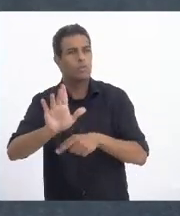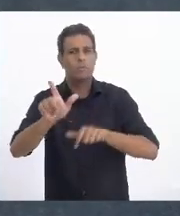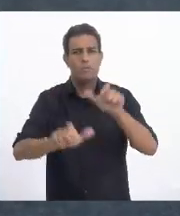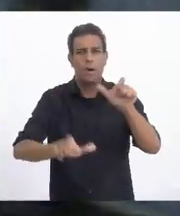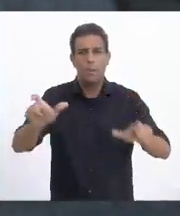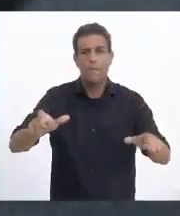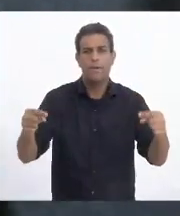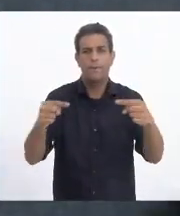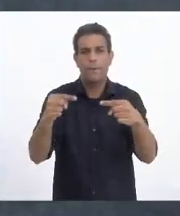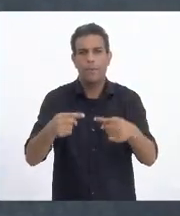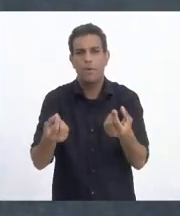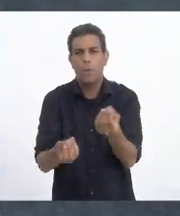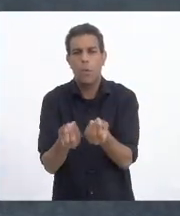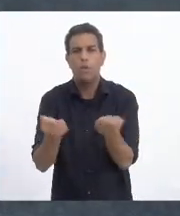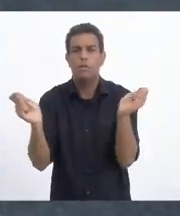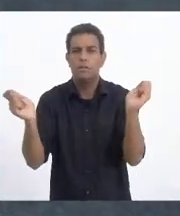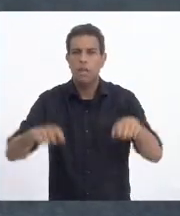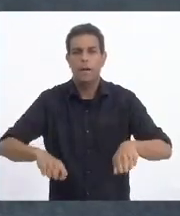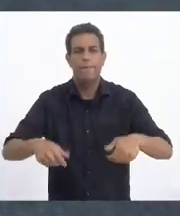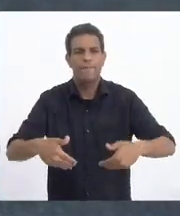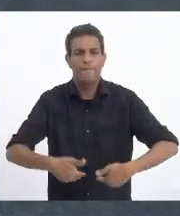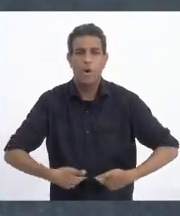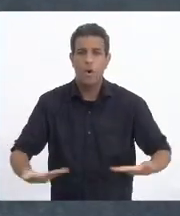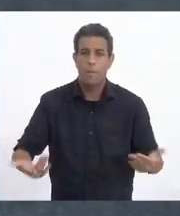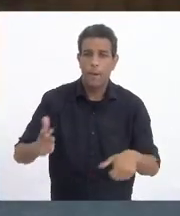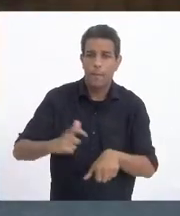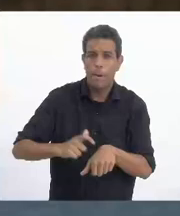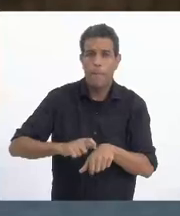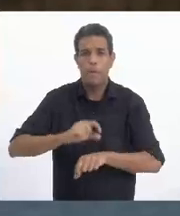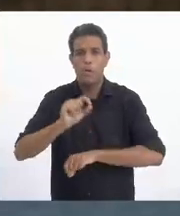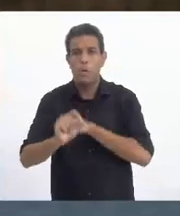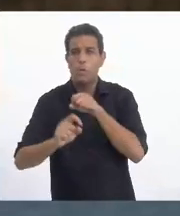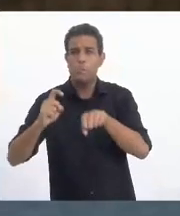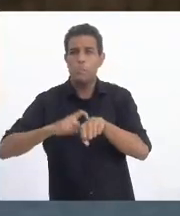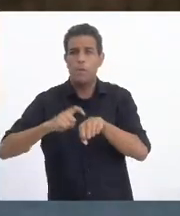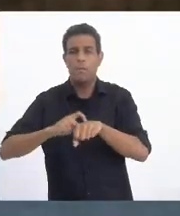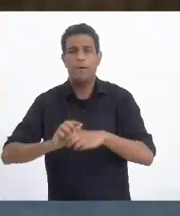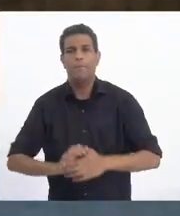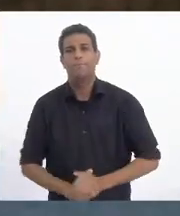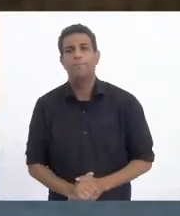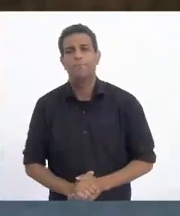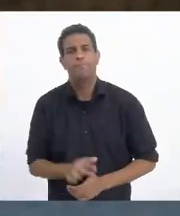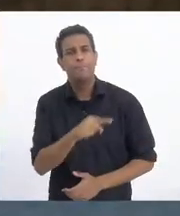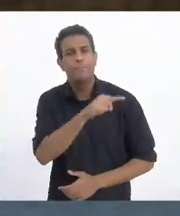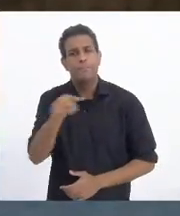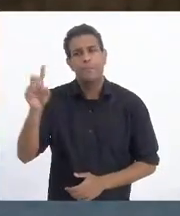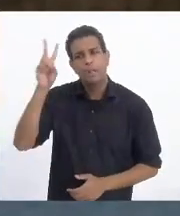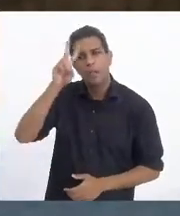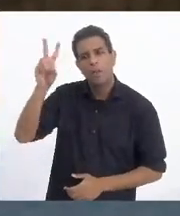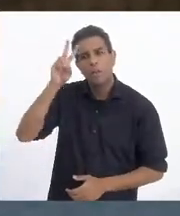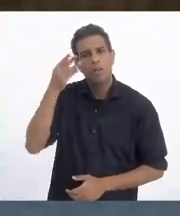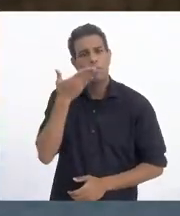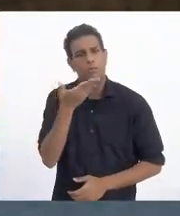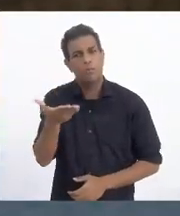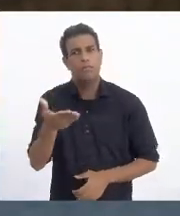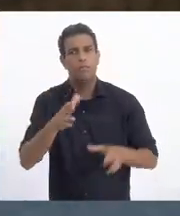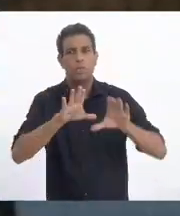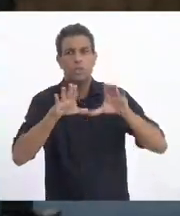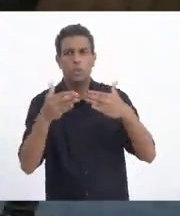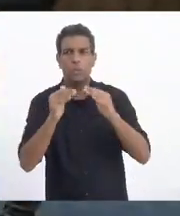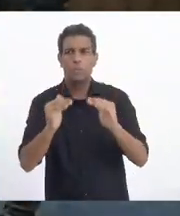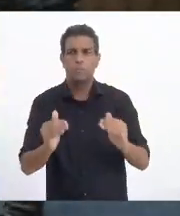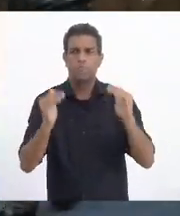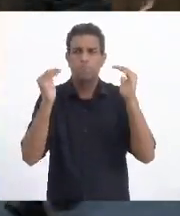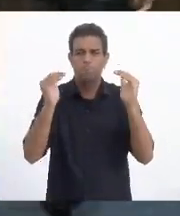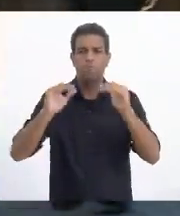pensionistas e veteranos que estão passando fome, necessidade. E lembrando, como sempre o Sargento Portugal sempre